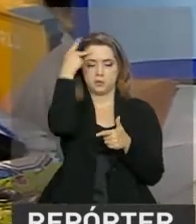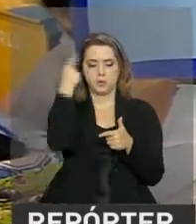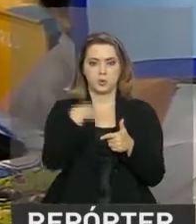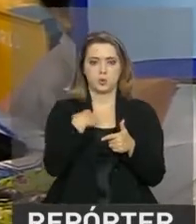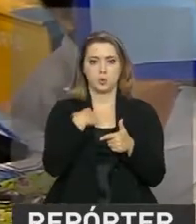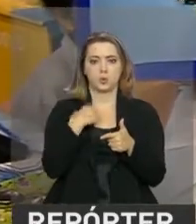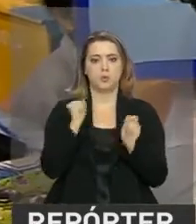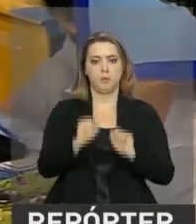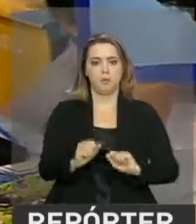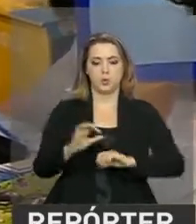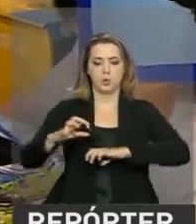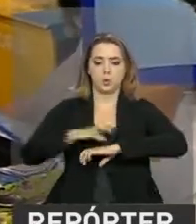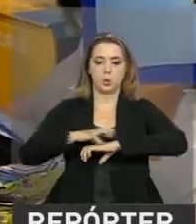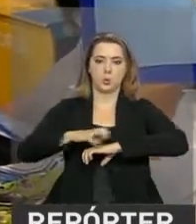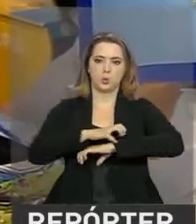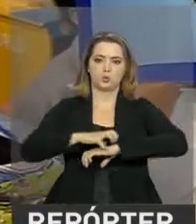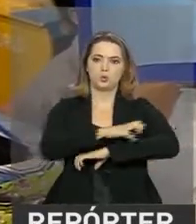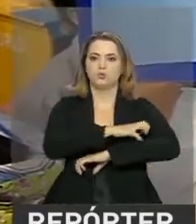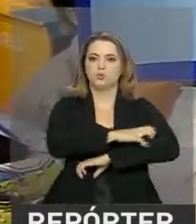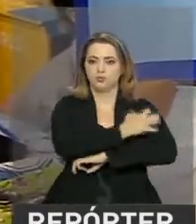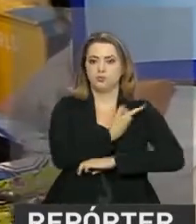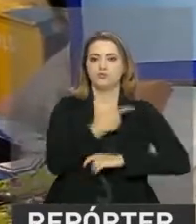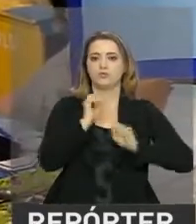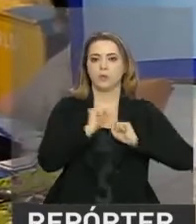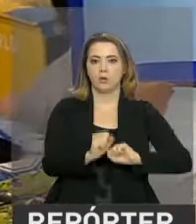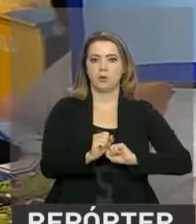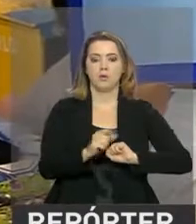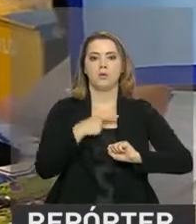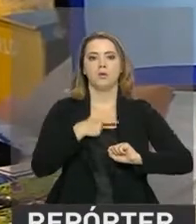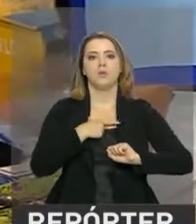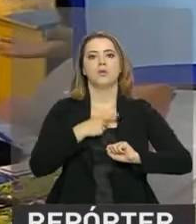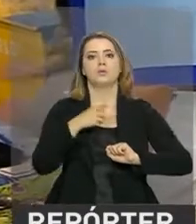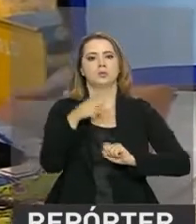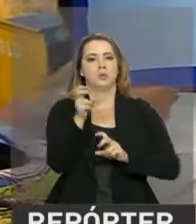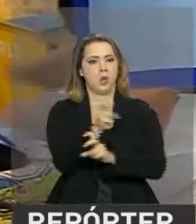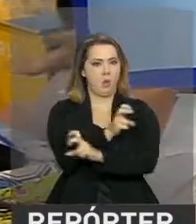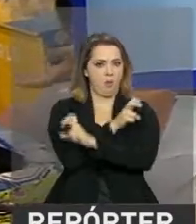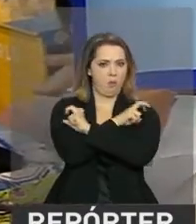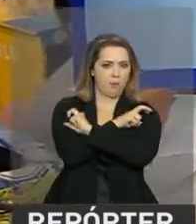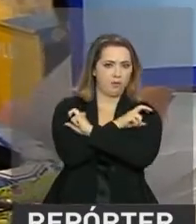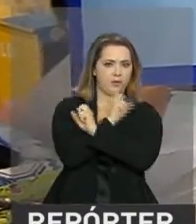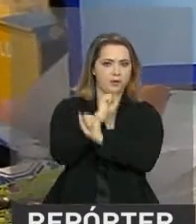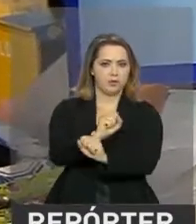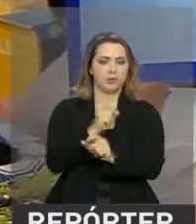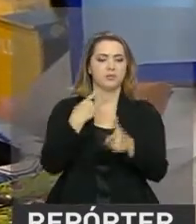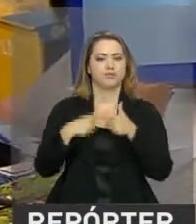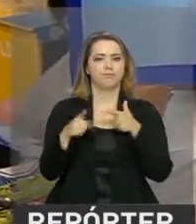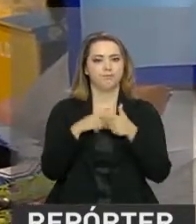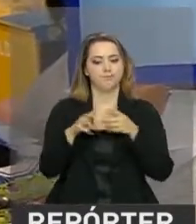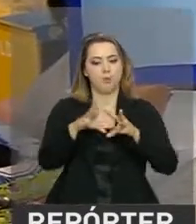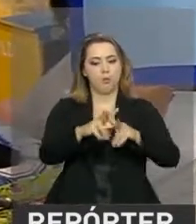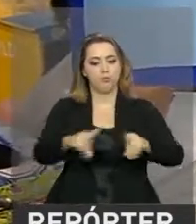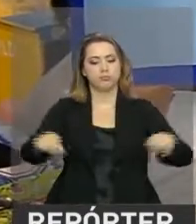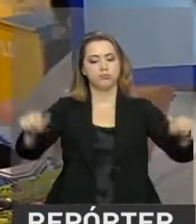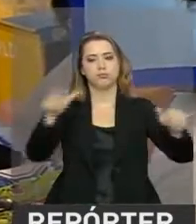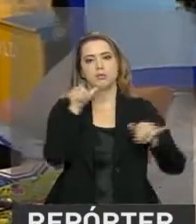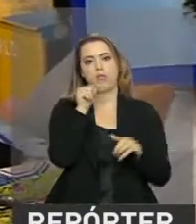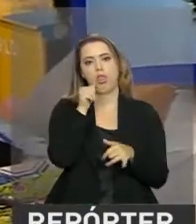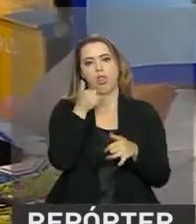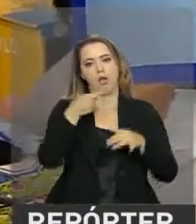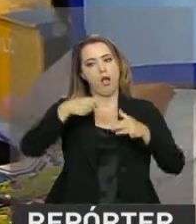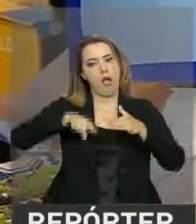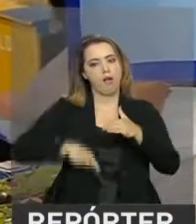podem causar alergia. Pelos agrotóxicos também pode danificar o solo, os lençóis